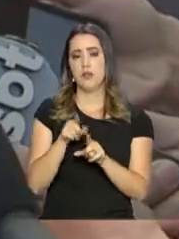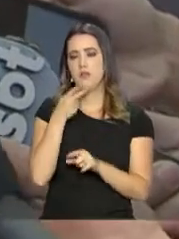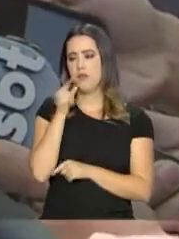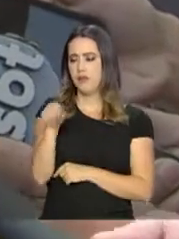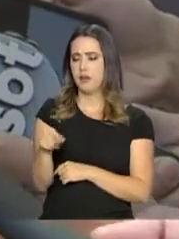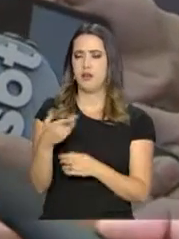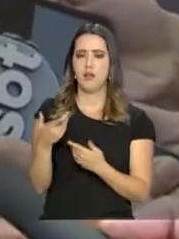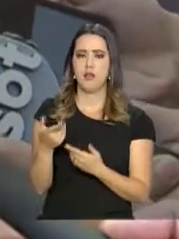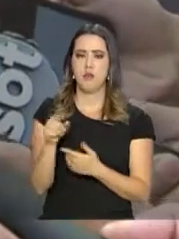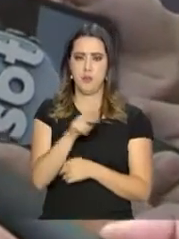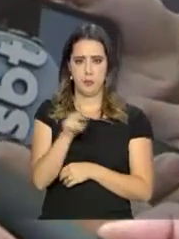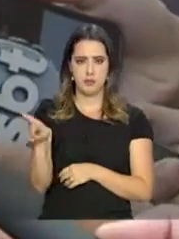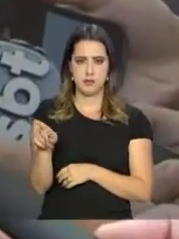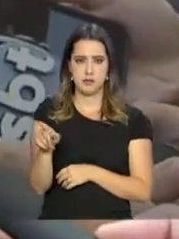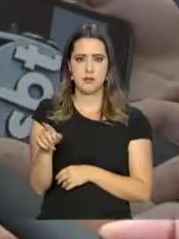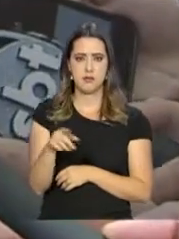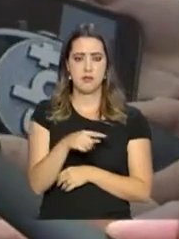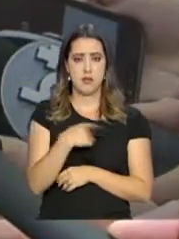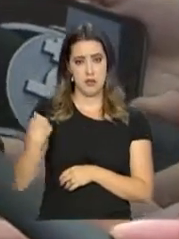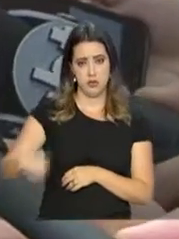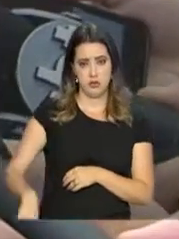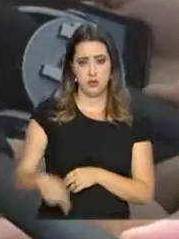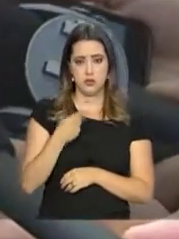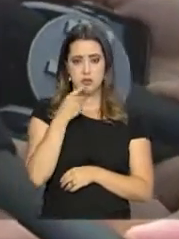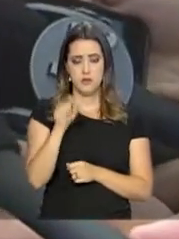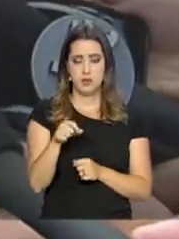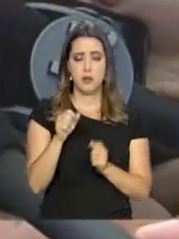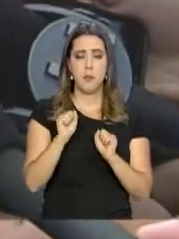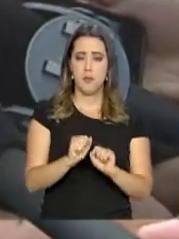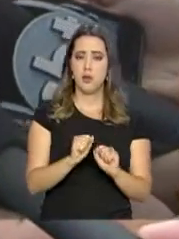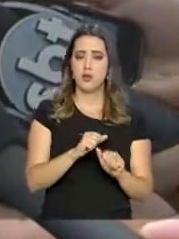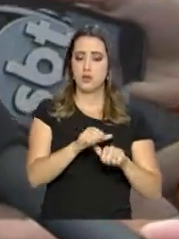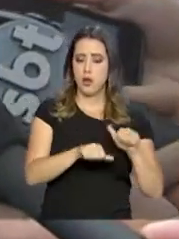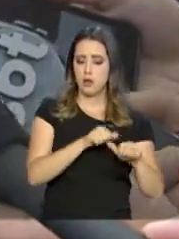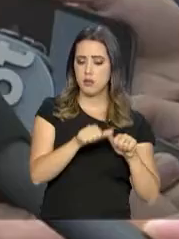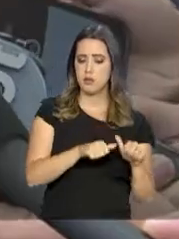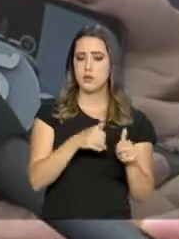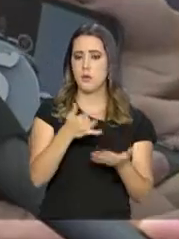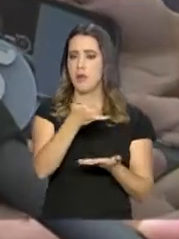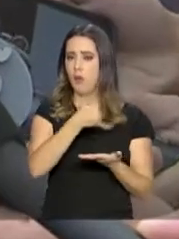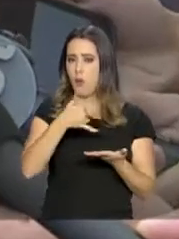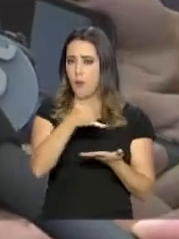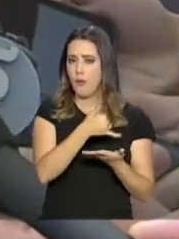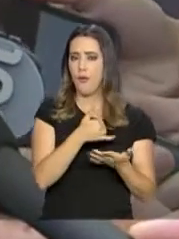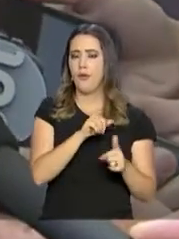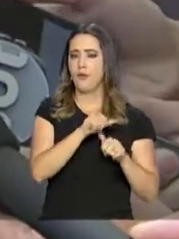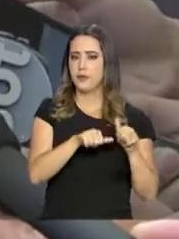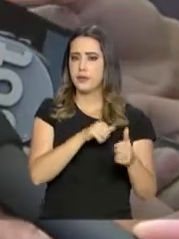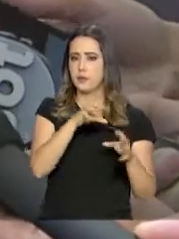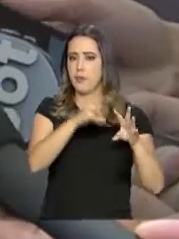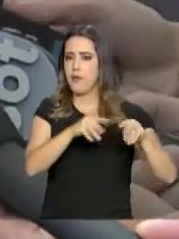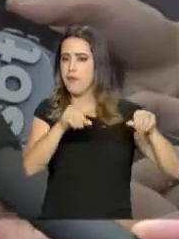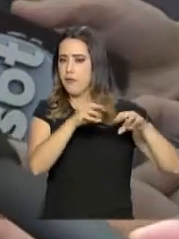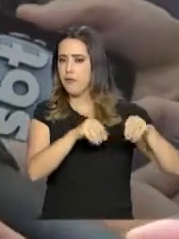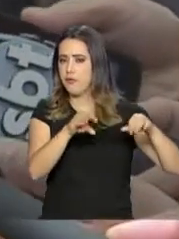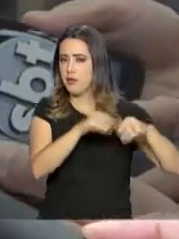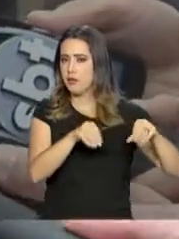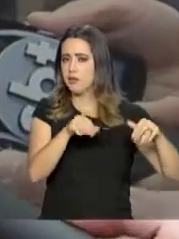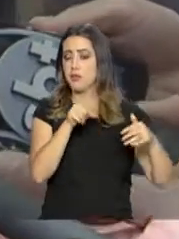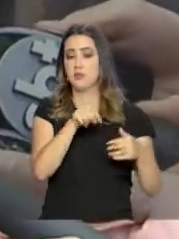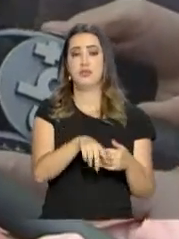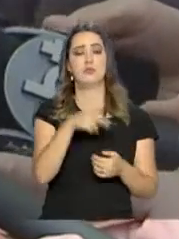Jinping, mandar os elementos processados, ou seja, óleo de soja e farelo de soja, o que